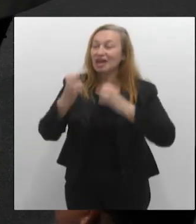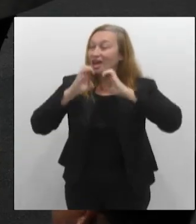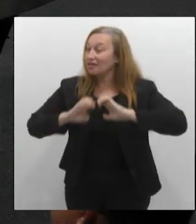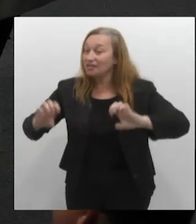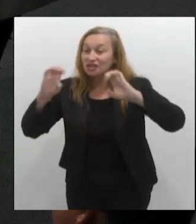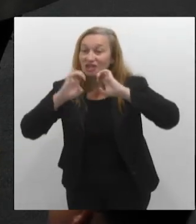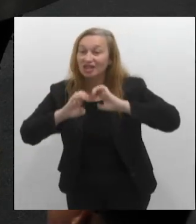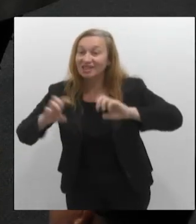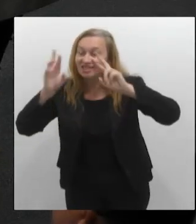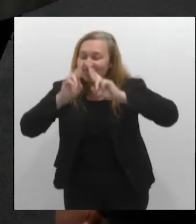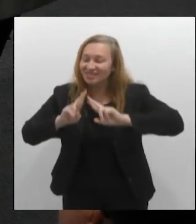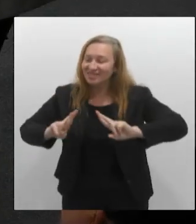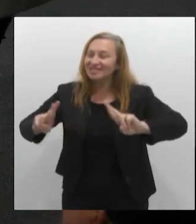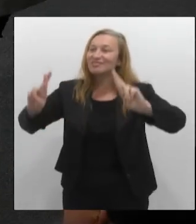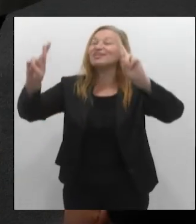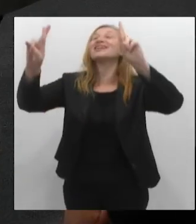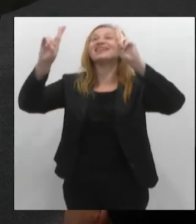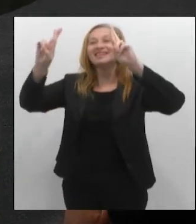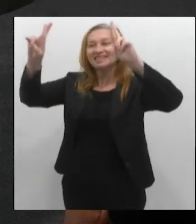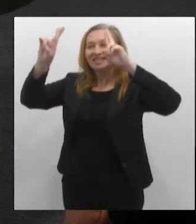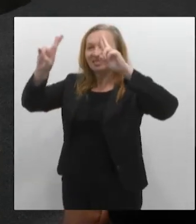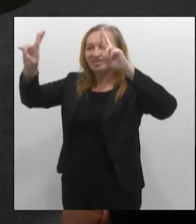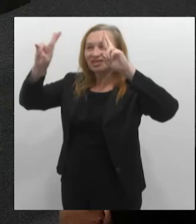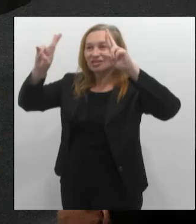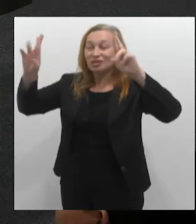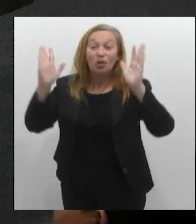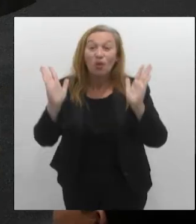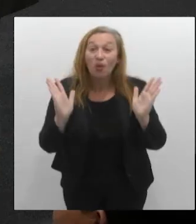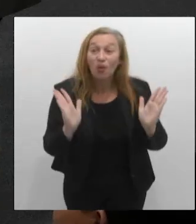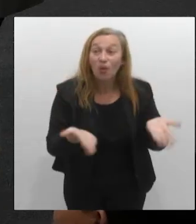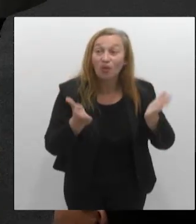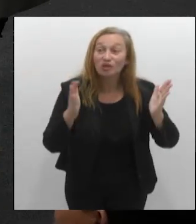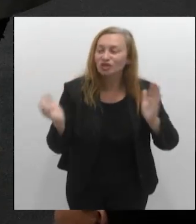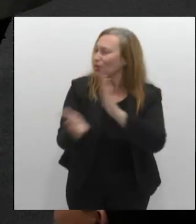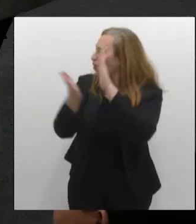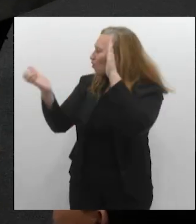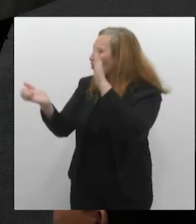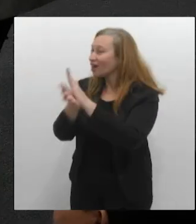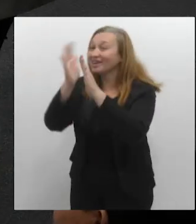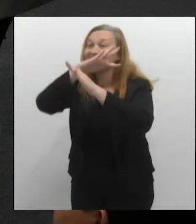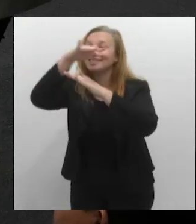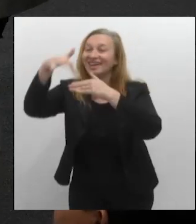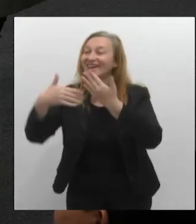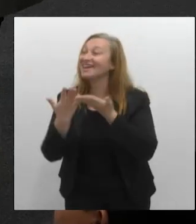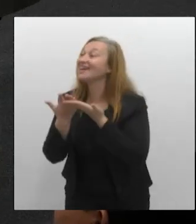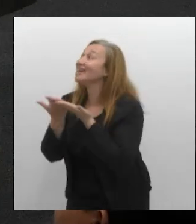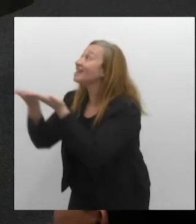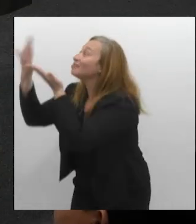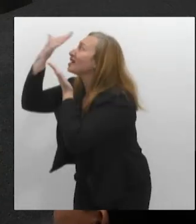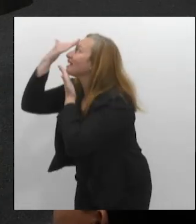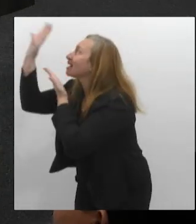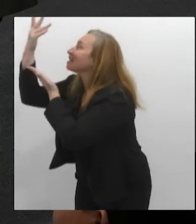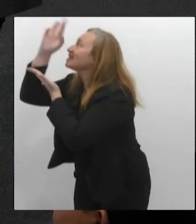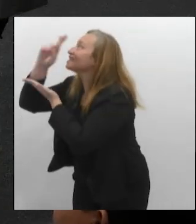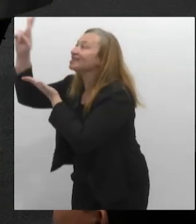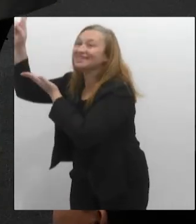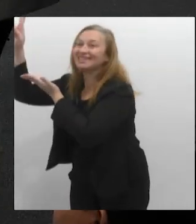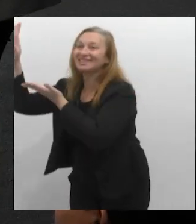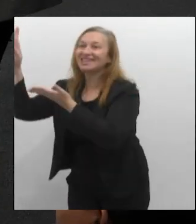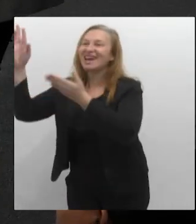a esperança. Hoje louvamos com voz agradecida